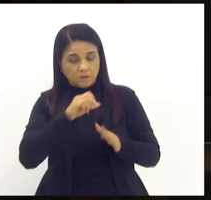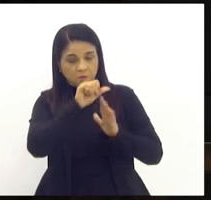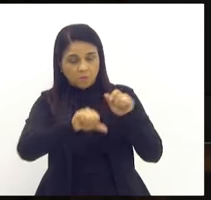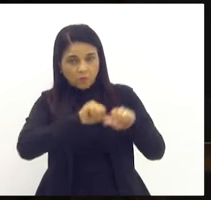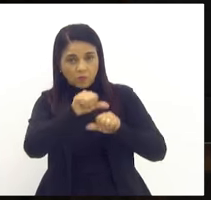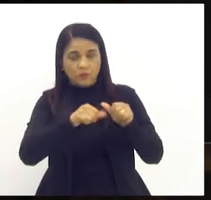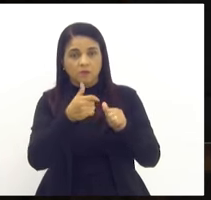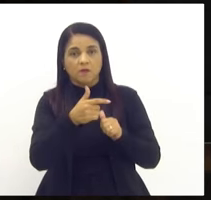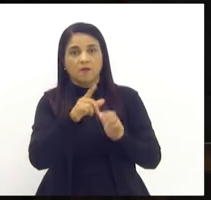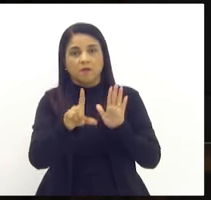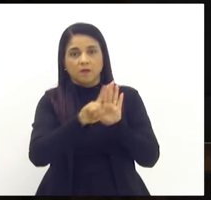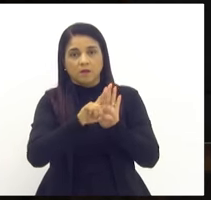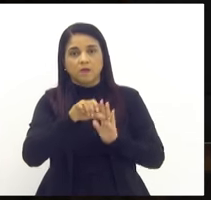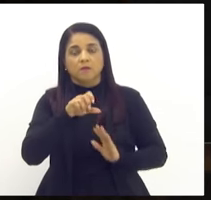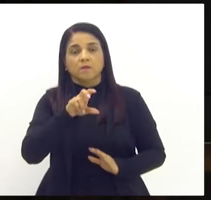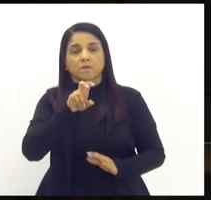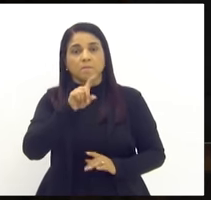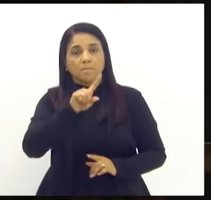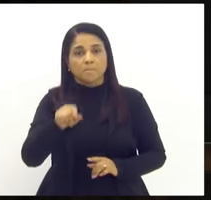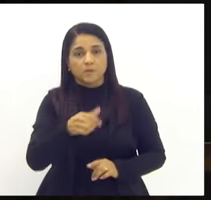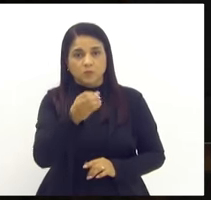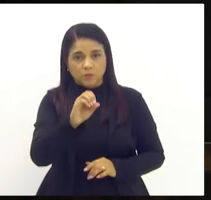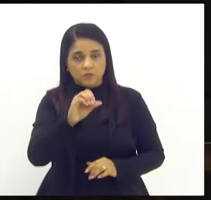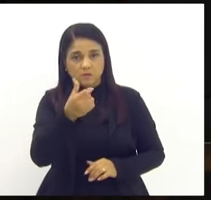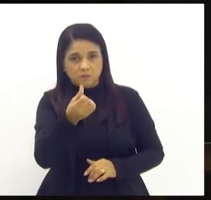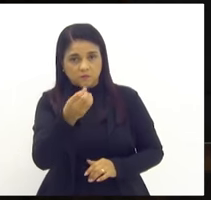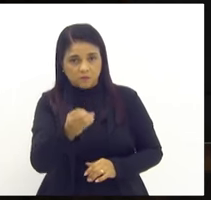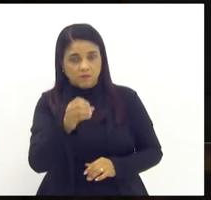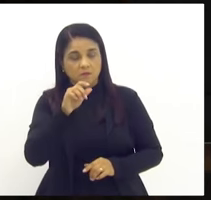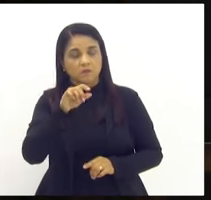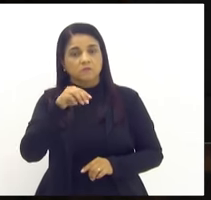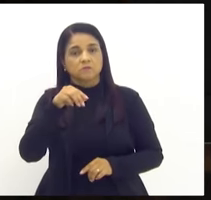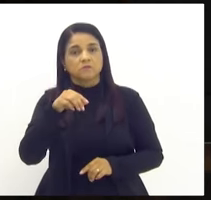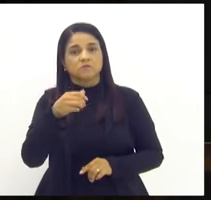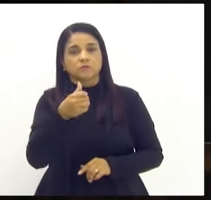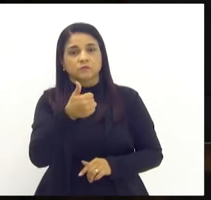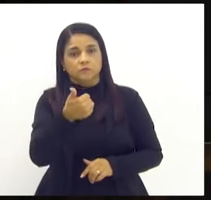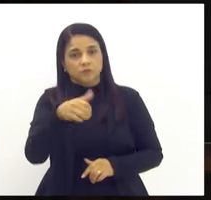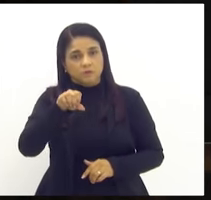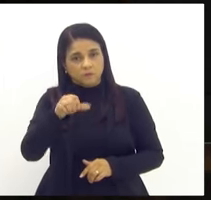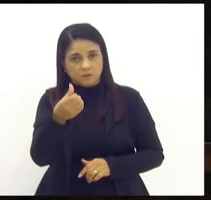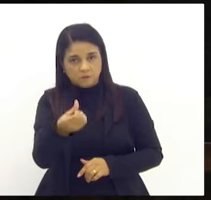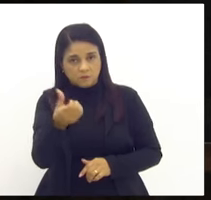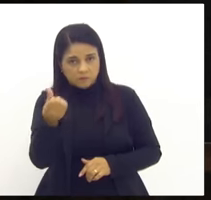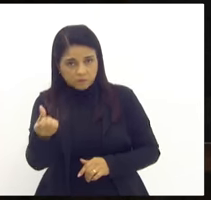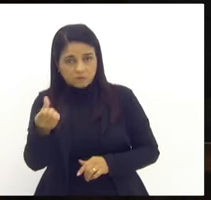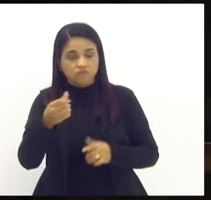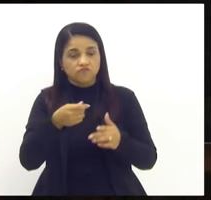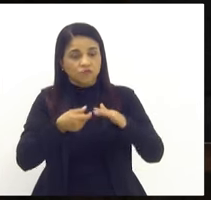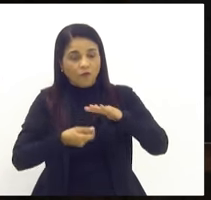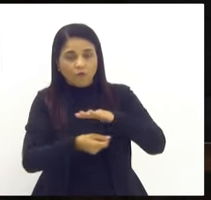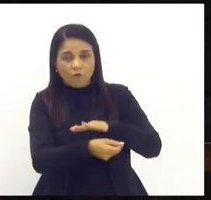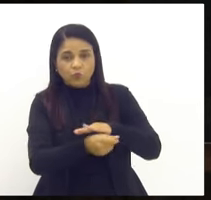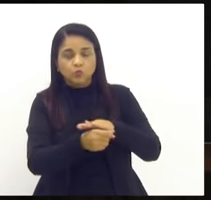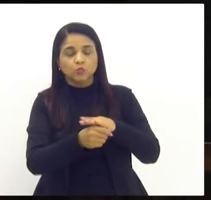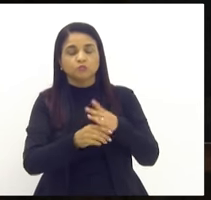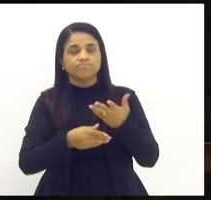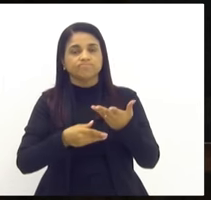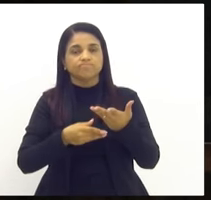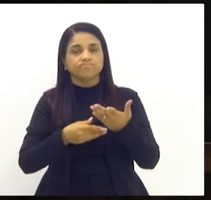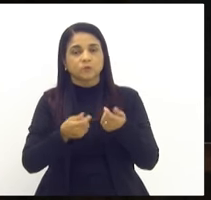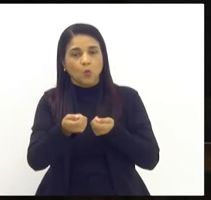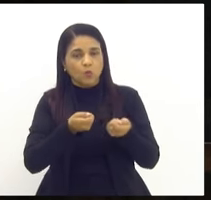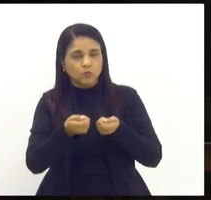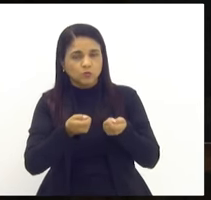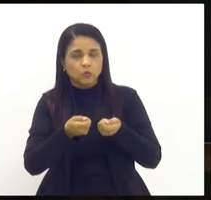60 de 10 de novembro de 1986 que institui o fundo especial de Controle Ambiental